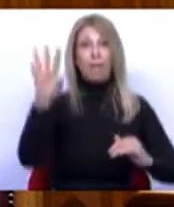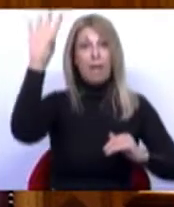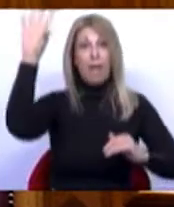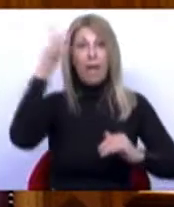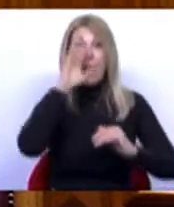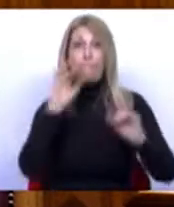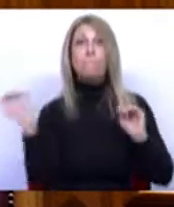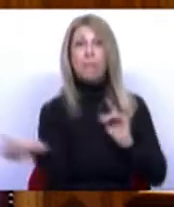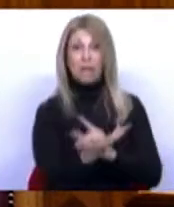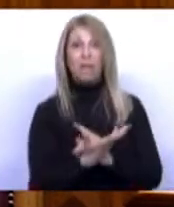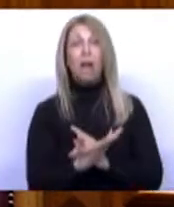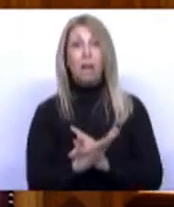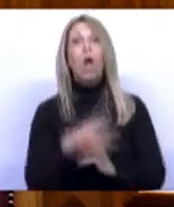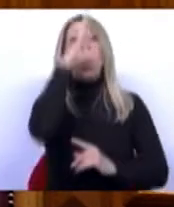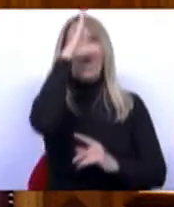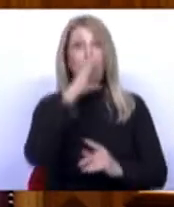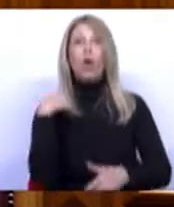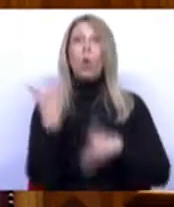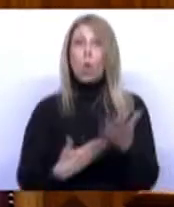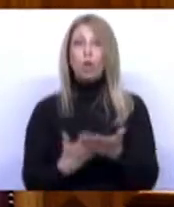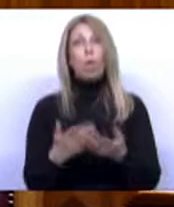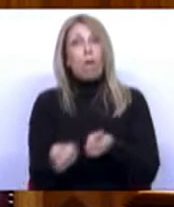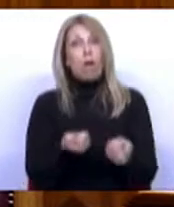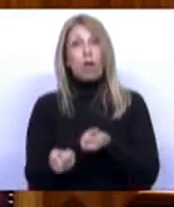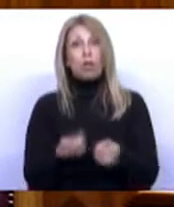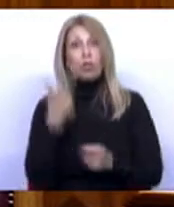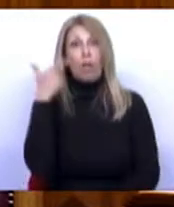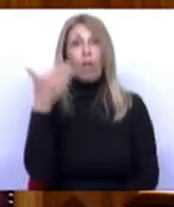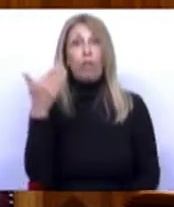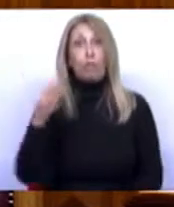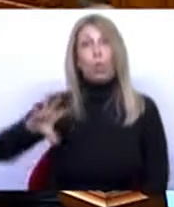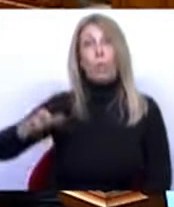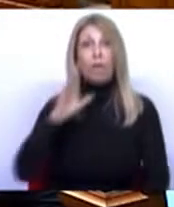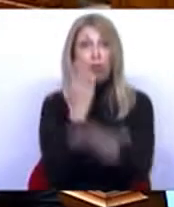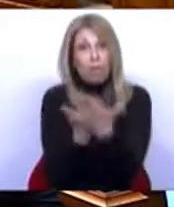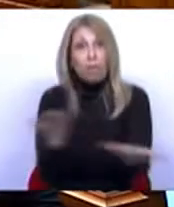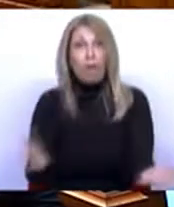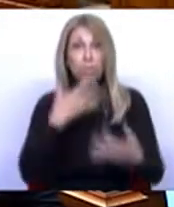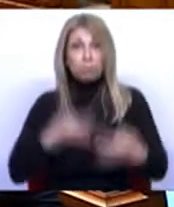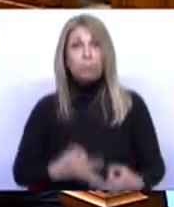continuará a conduzir os destinos do país para que o país tenha futuro. Muito obrigado.